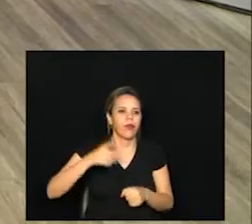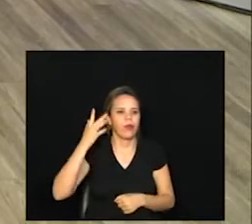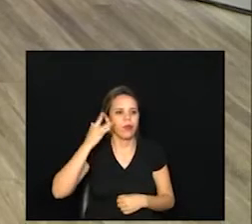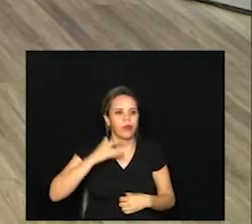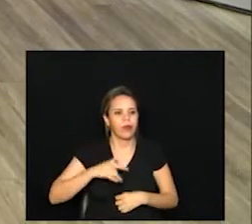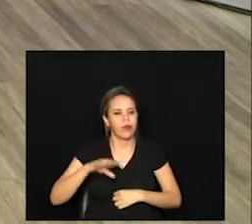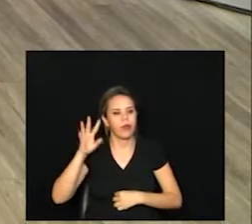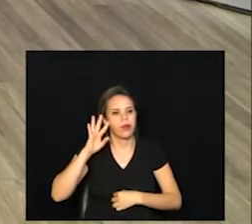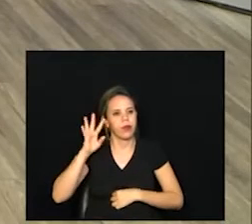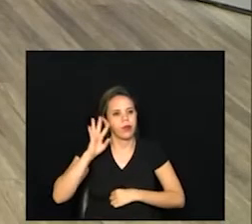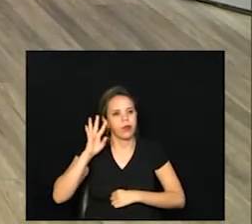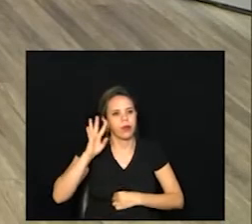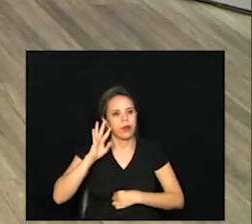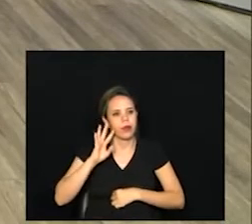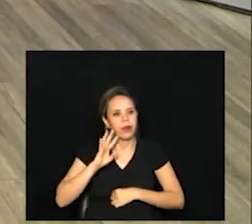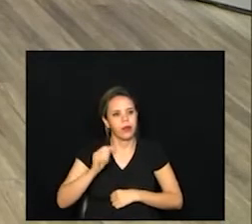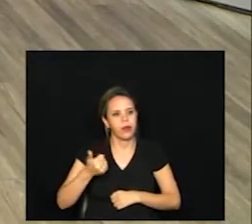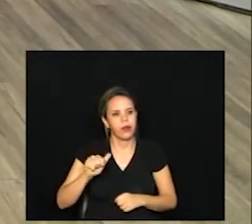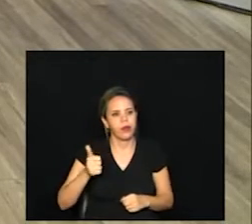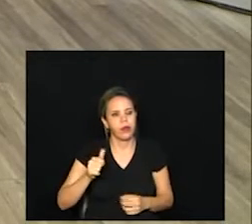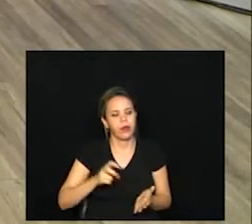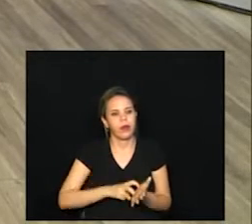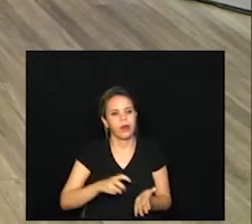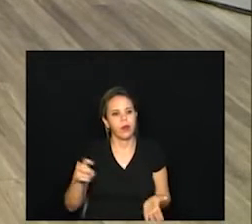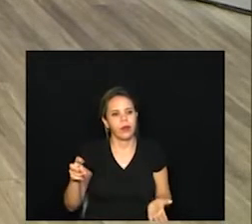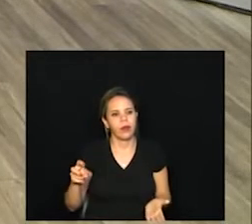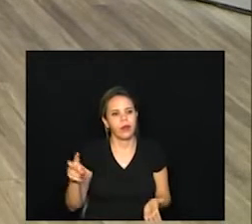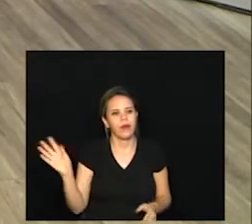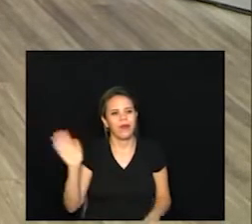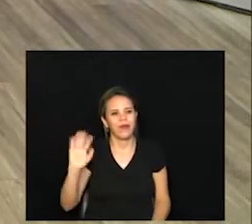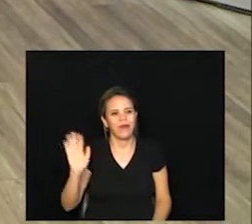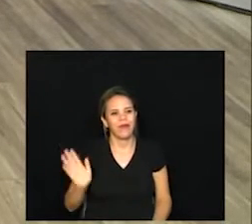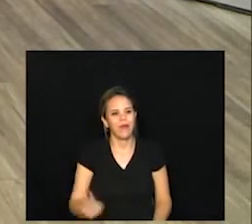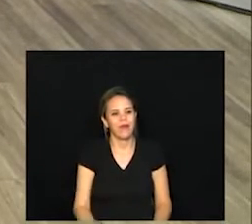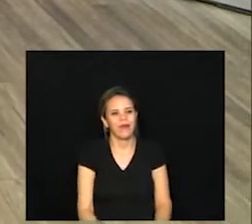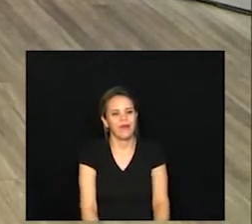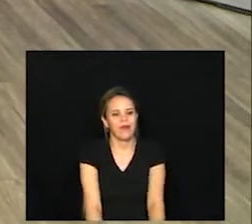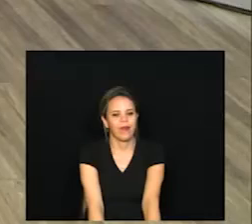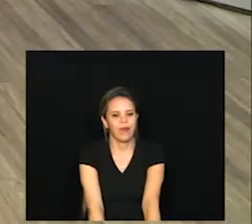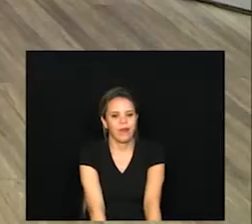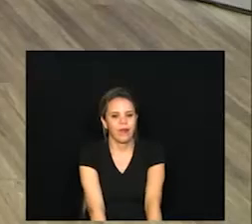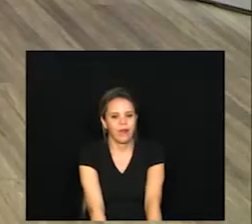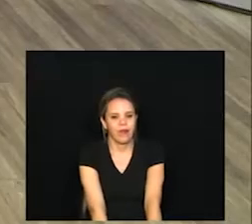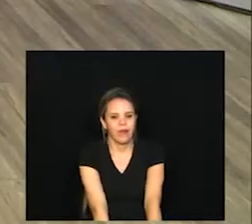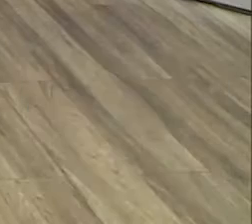amanhã, na quarta-feira, às 11 horas da manhã. Até lá. Tchau, tchau.